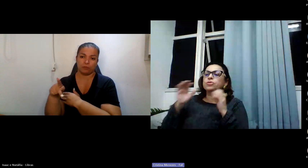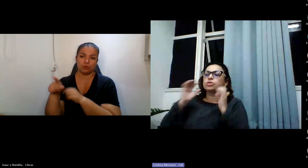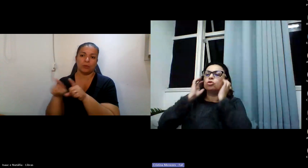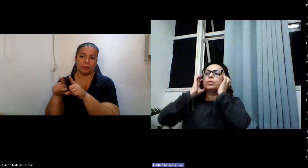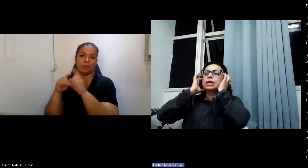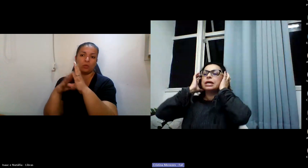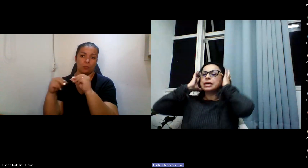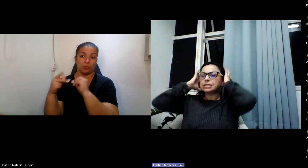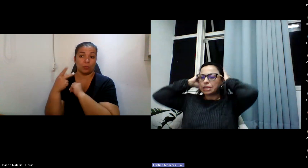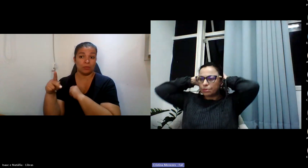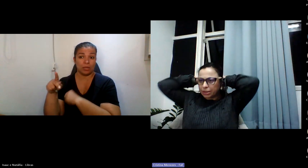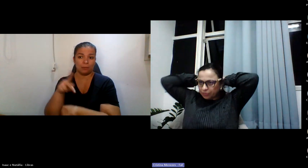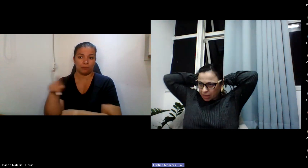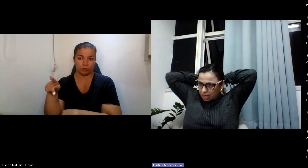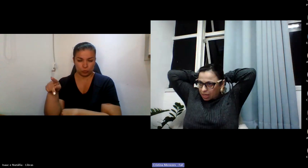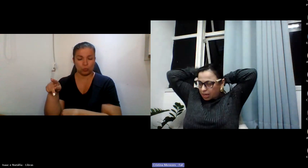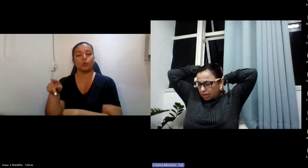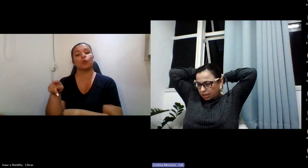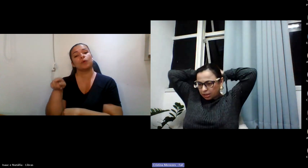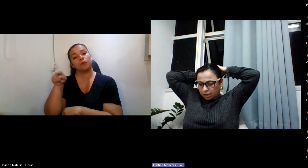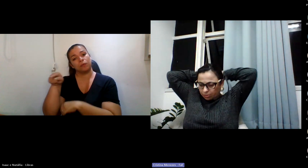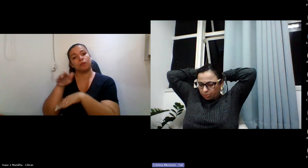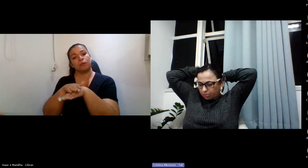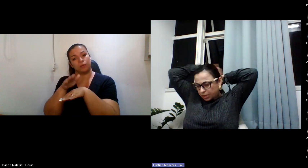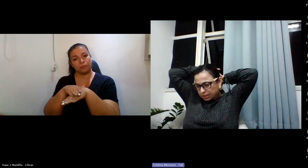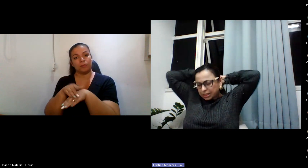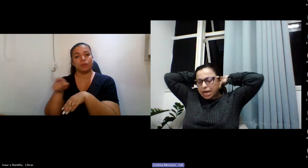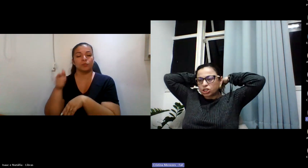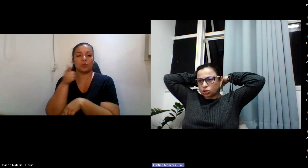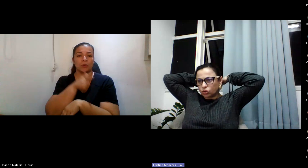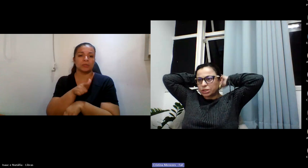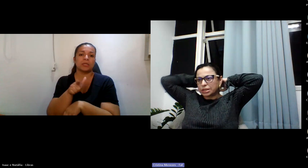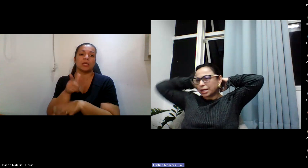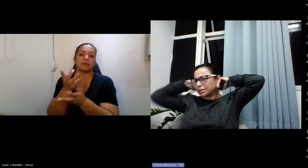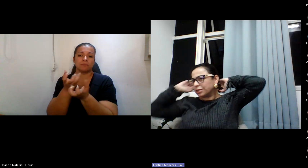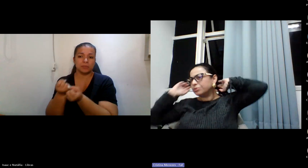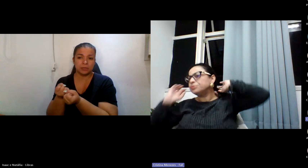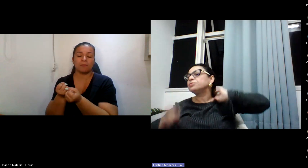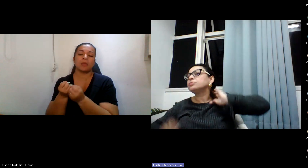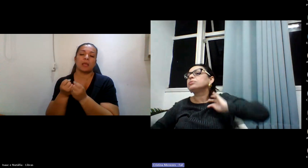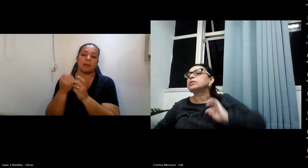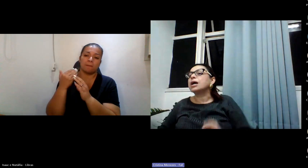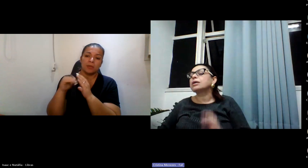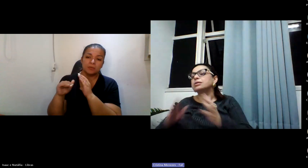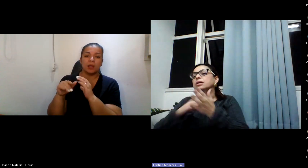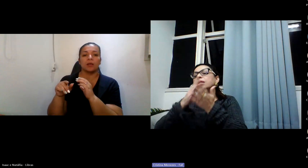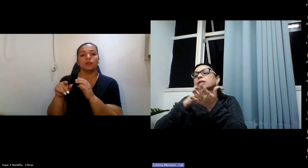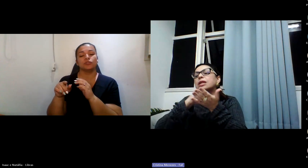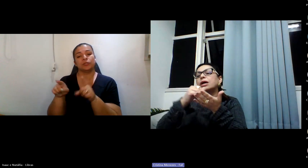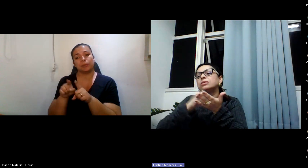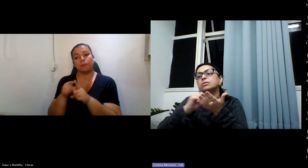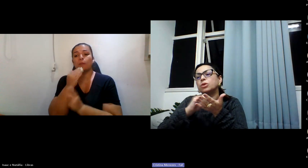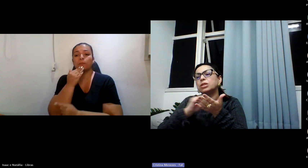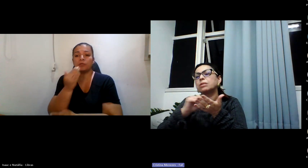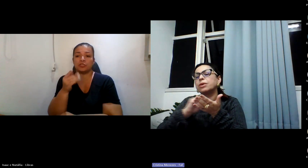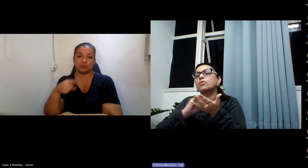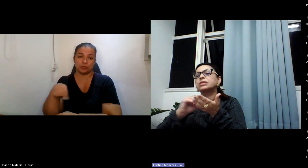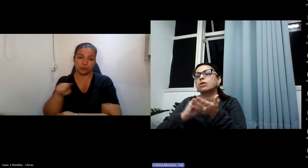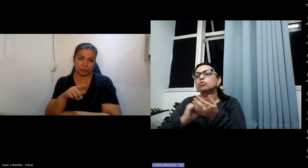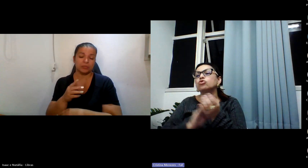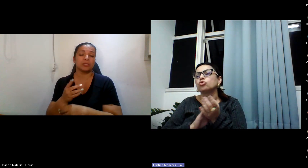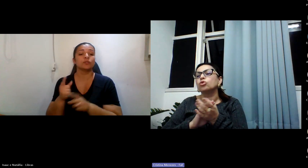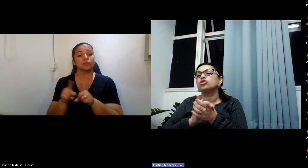do professor, para que ele receba a mensagem, a solicitação, tá? Quer dizer, entra lá, vocês podem